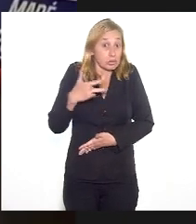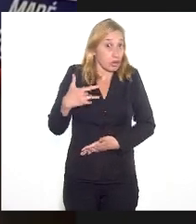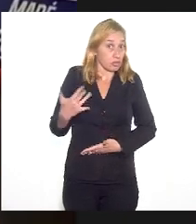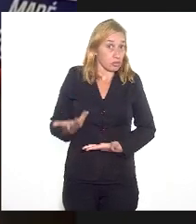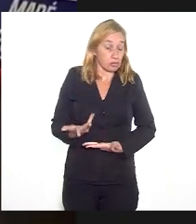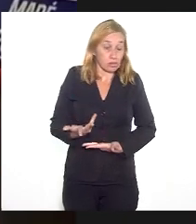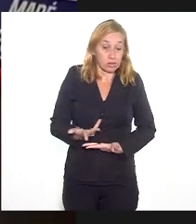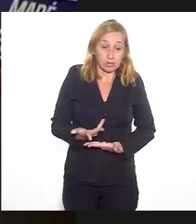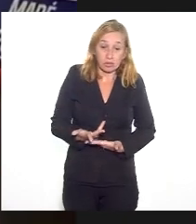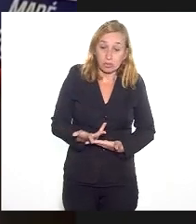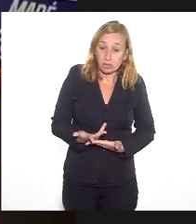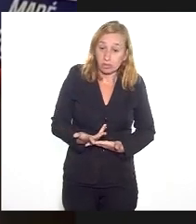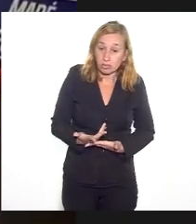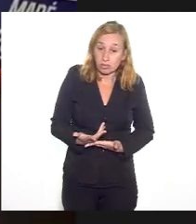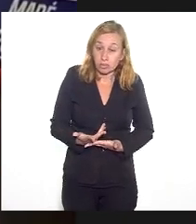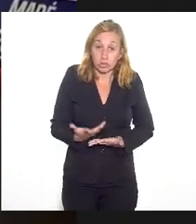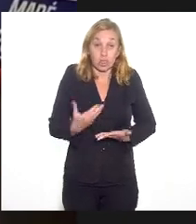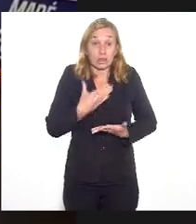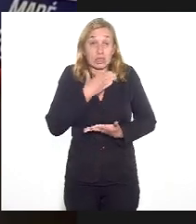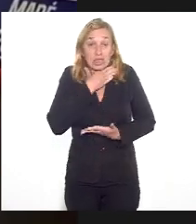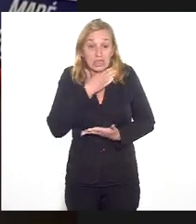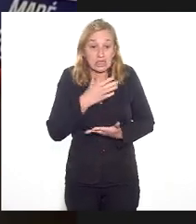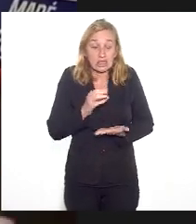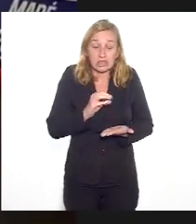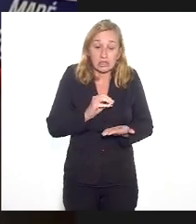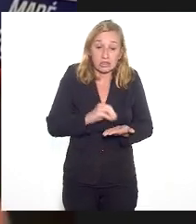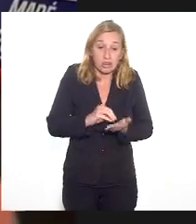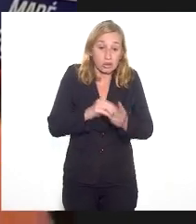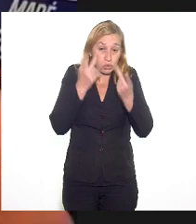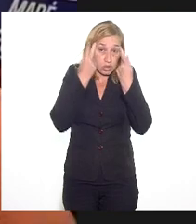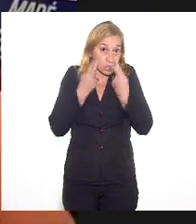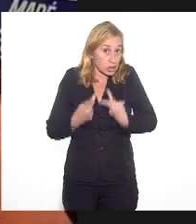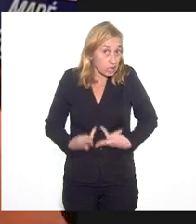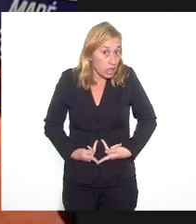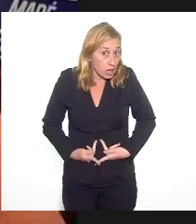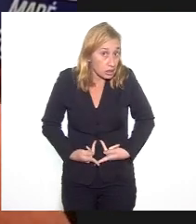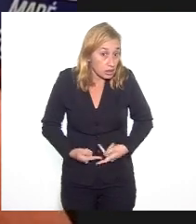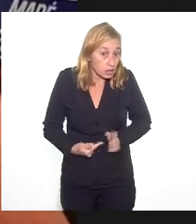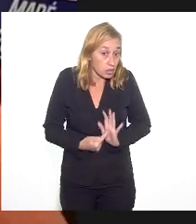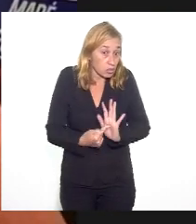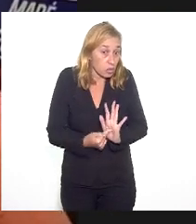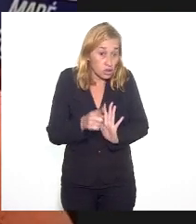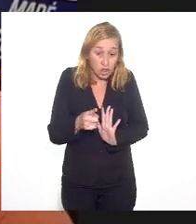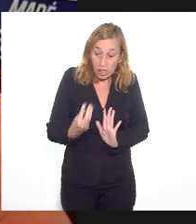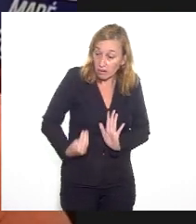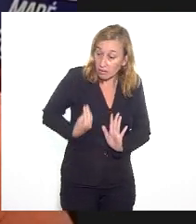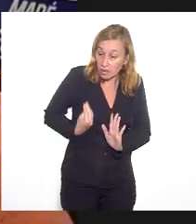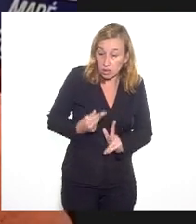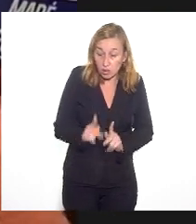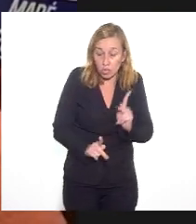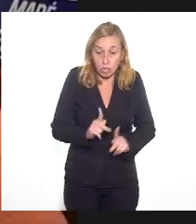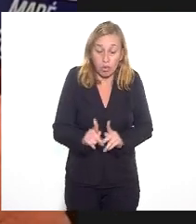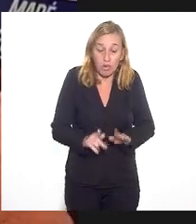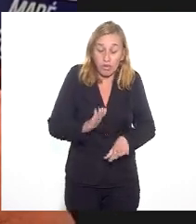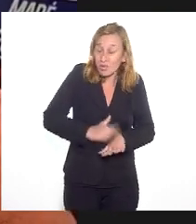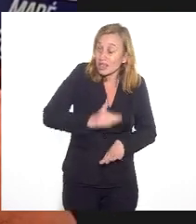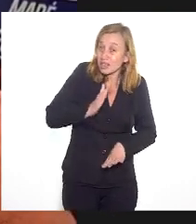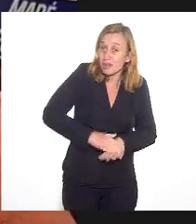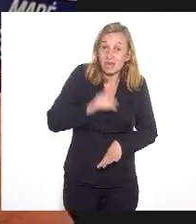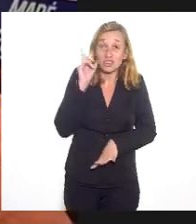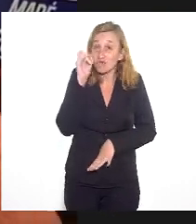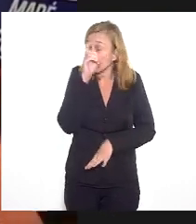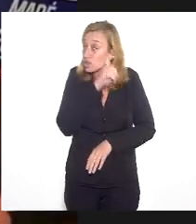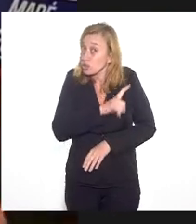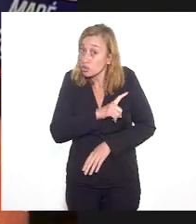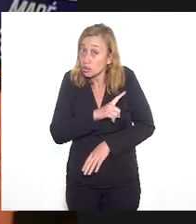sem precedentes, uma crise humanitária que torna aí a vida da nossa população cada vez mais